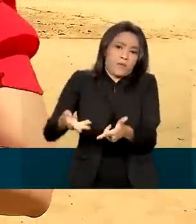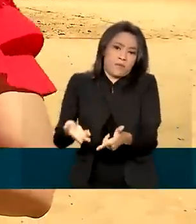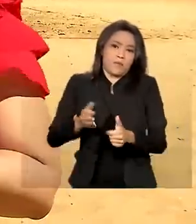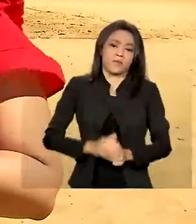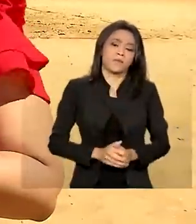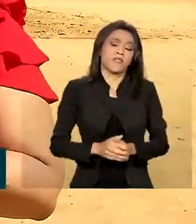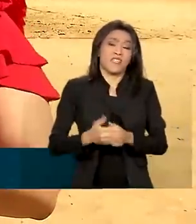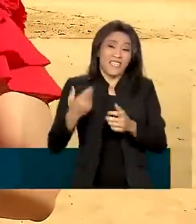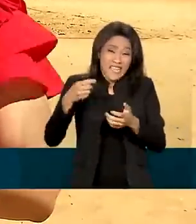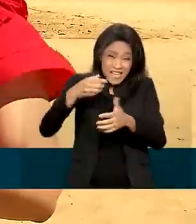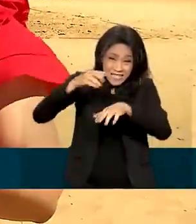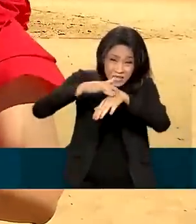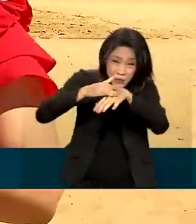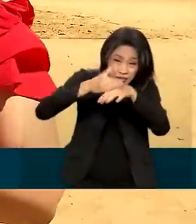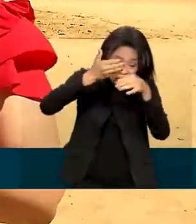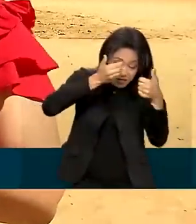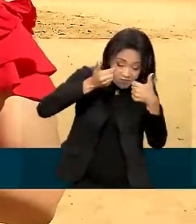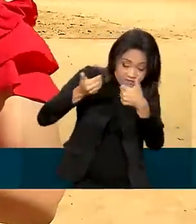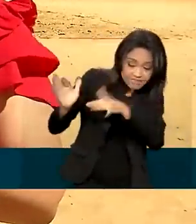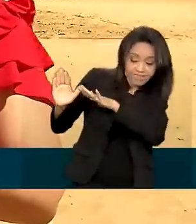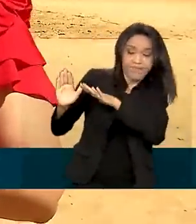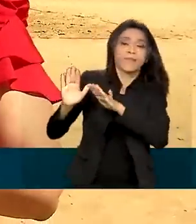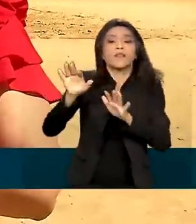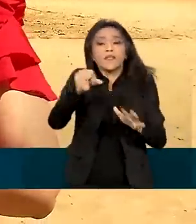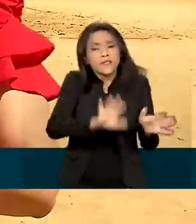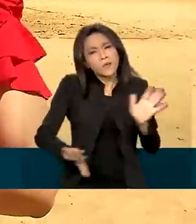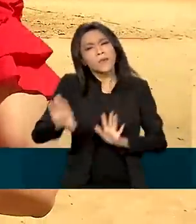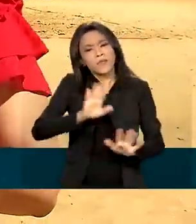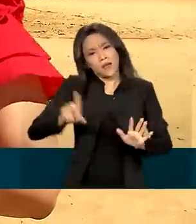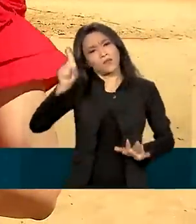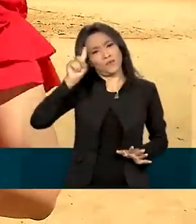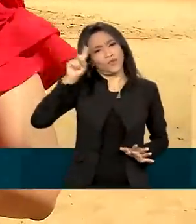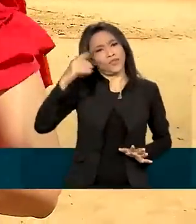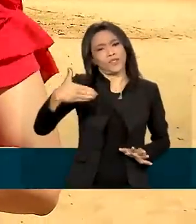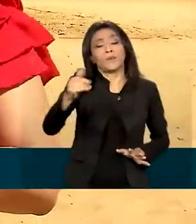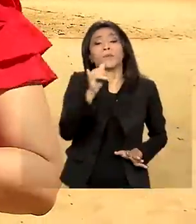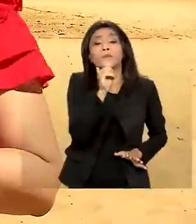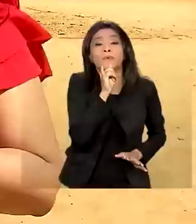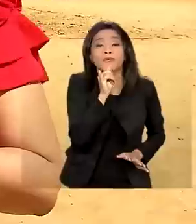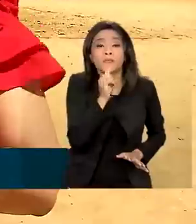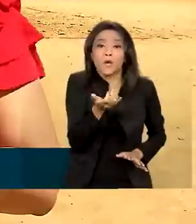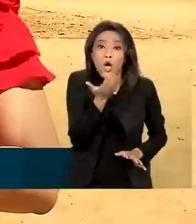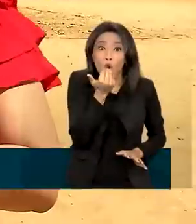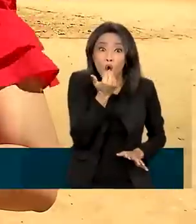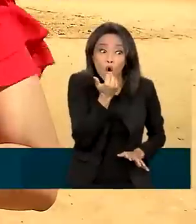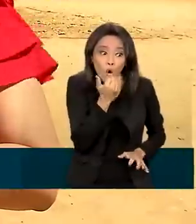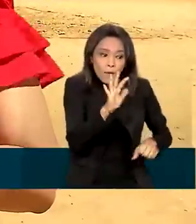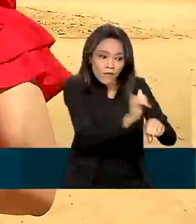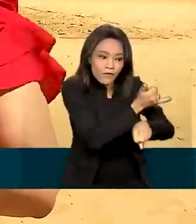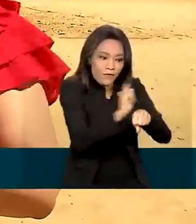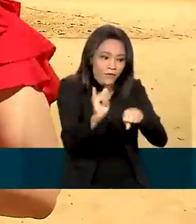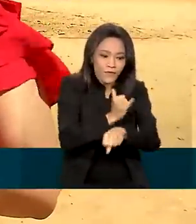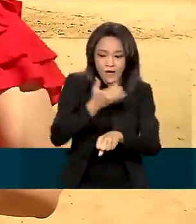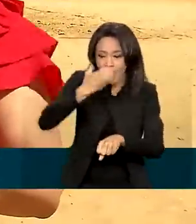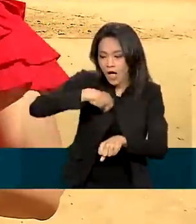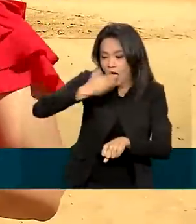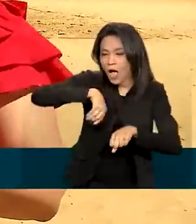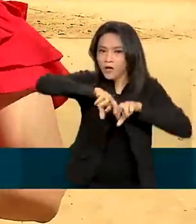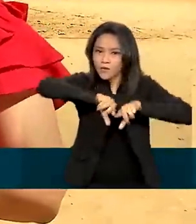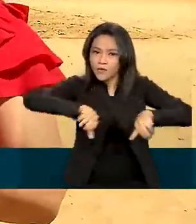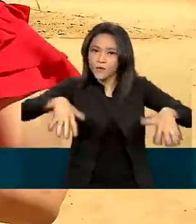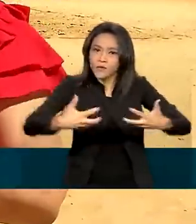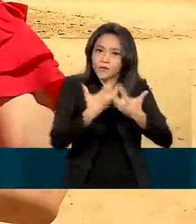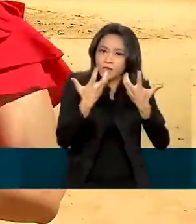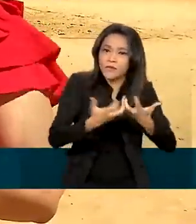doenças bem longe, é preciso tomar alguns cuidados no dia a dia. Por exemplo, comer mais frutas, verduras e vegetais,